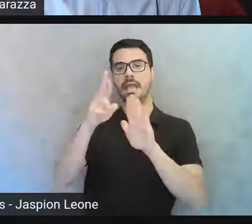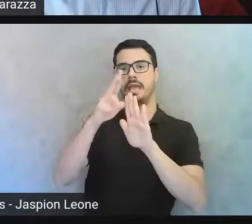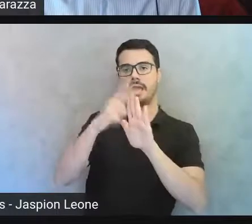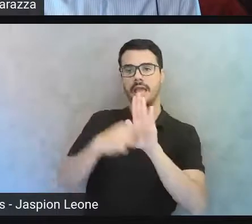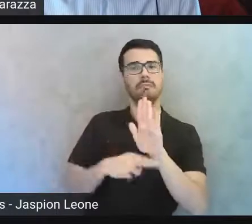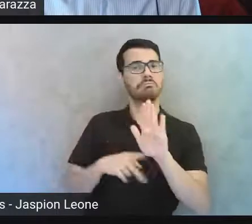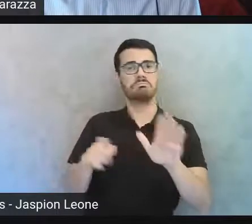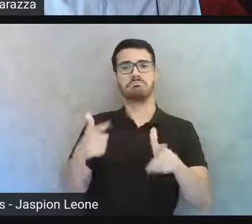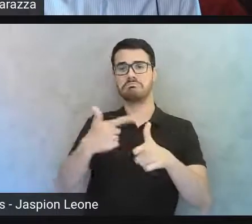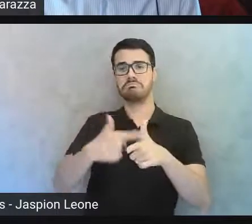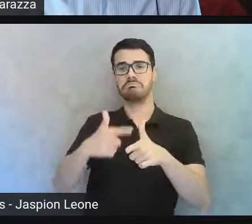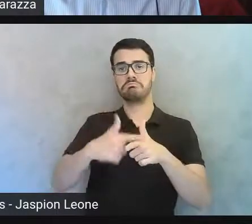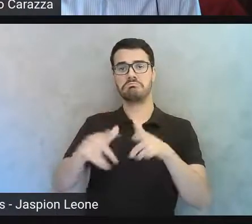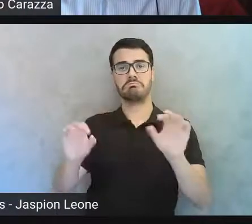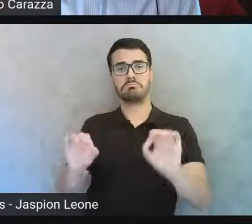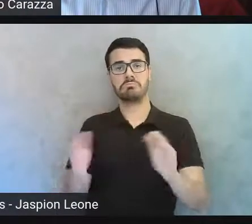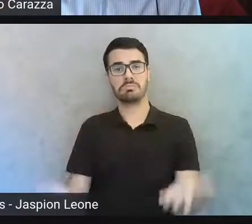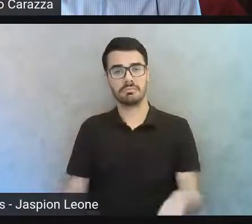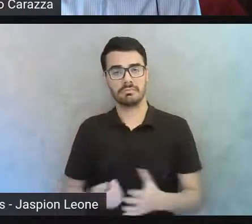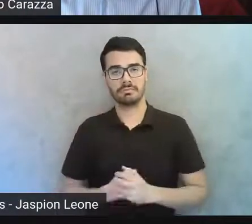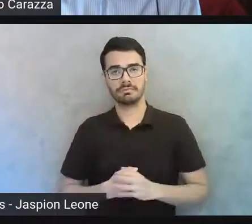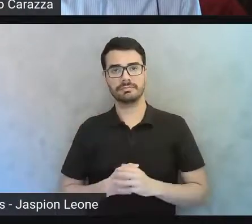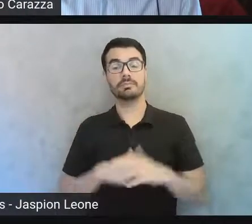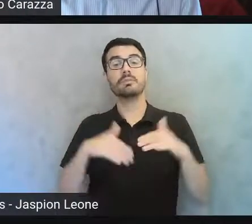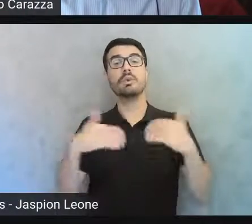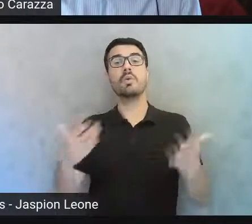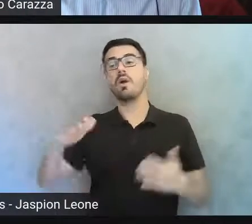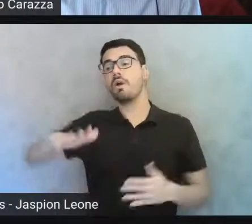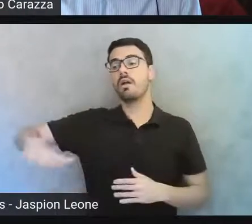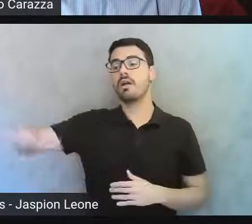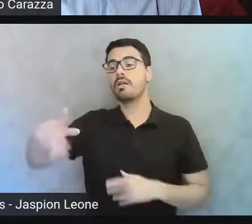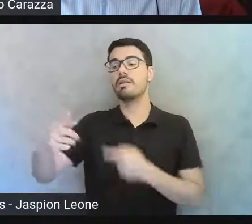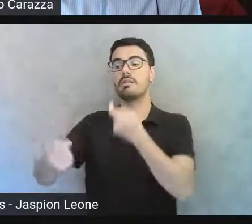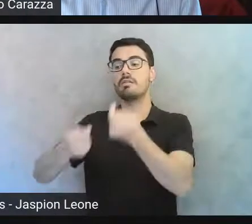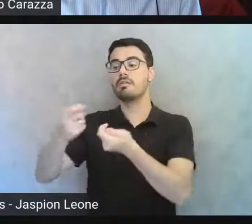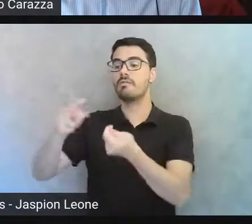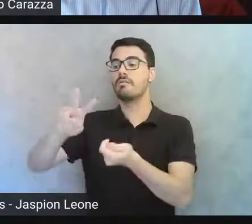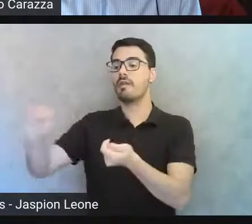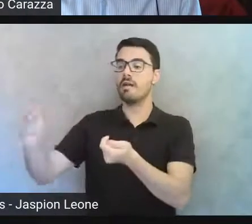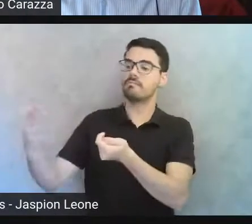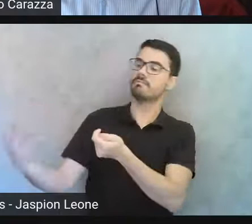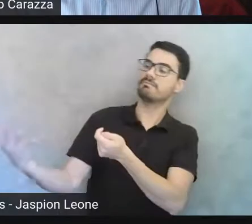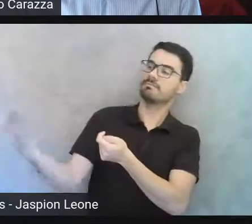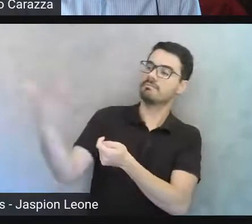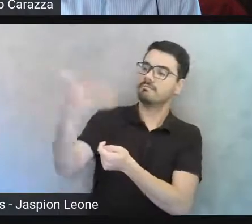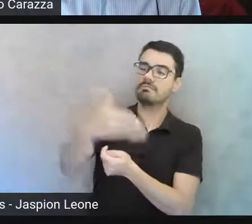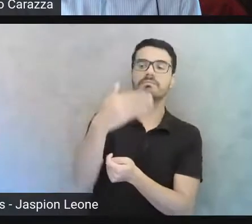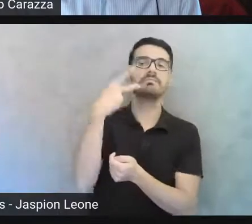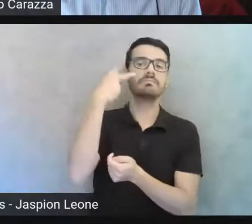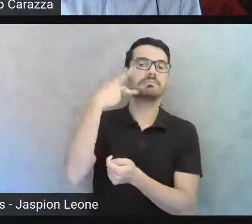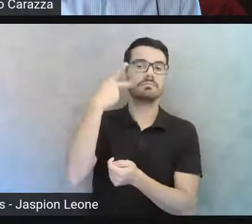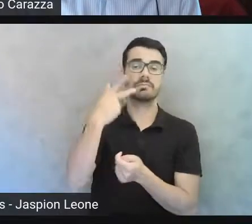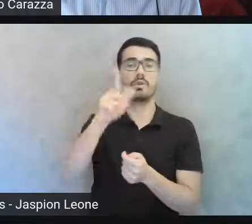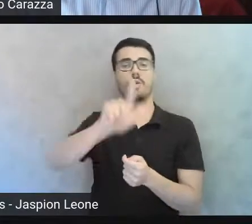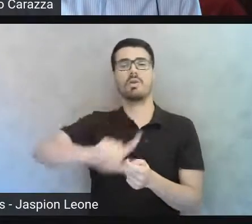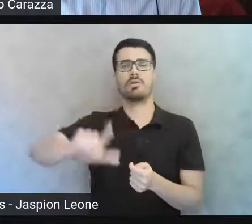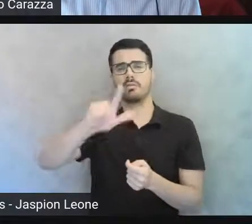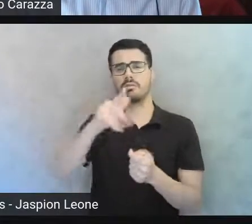é o mundo real e que setores econômicos vão se mobilizar para atuar junto ao sistema político, claro,